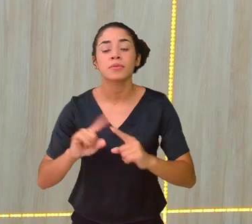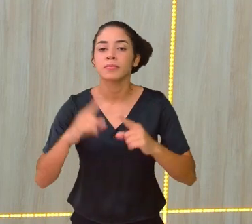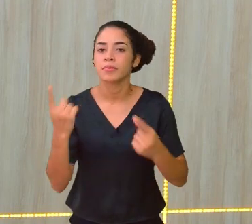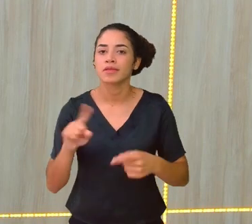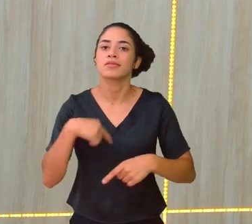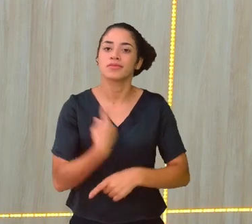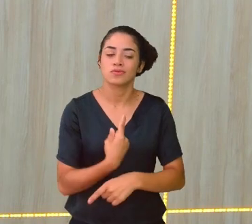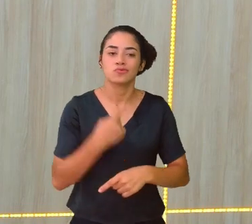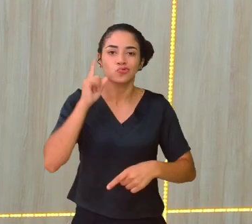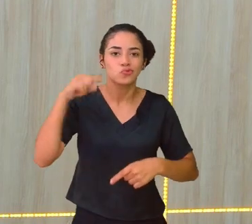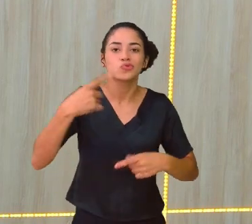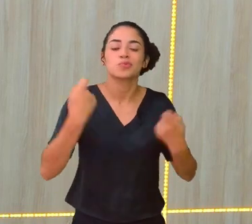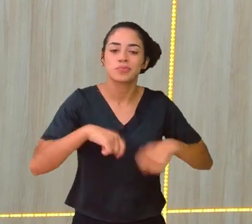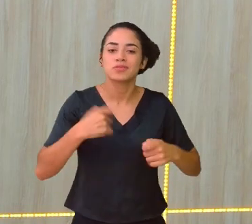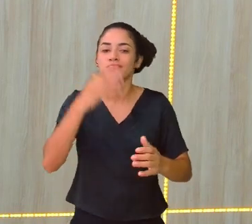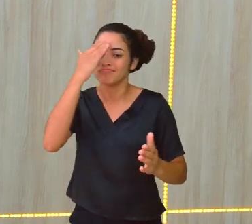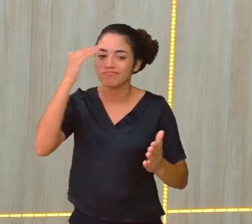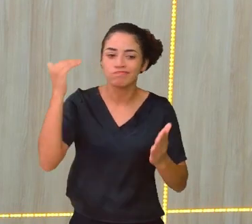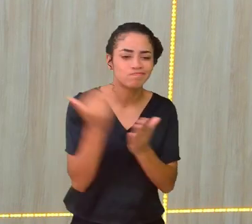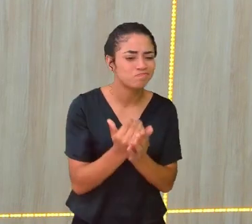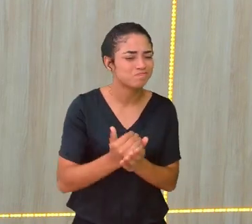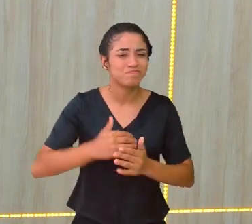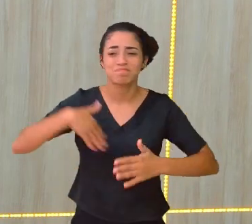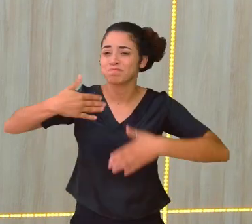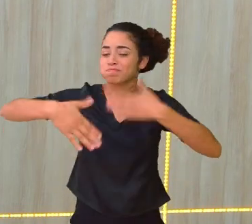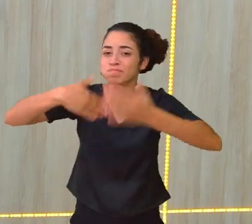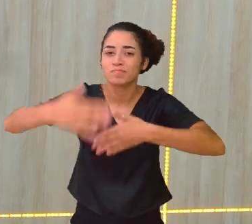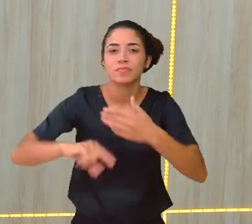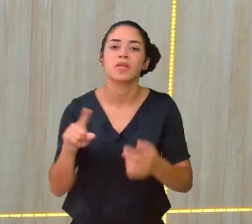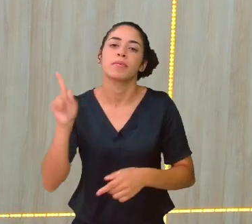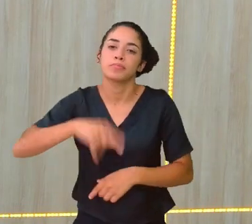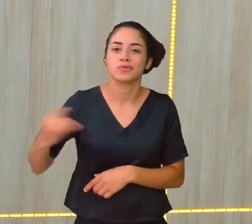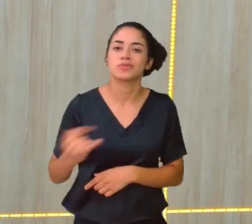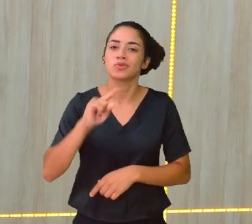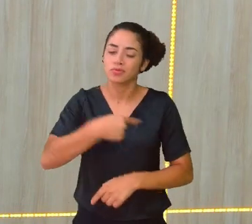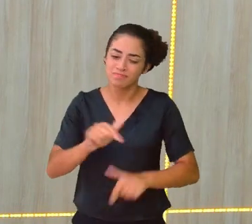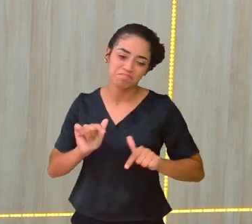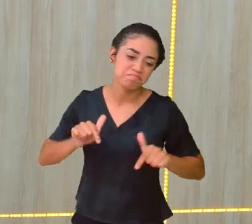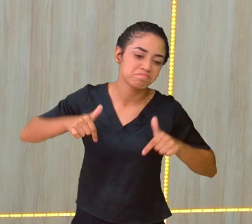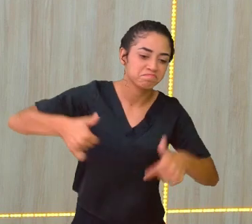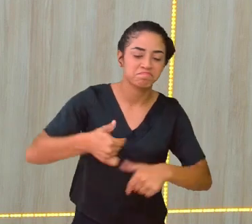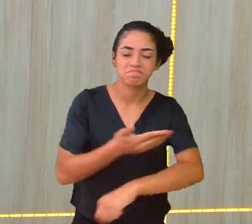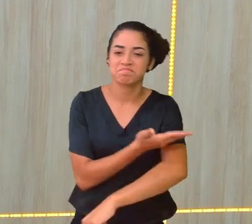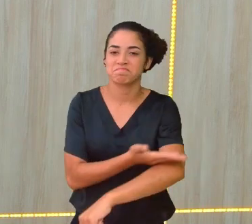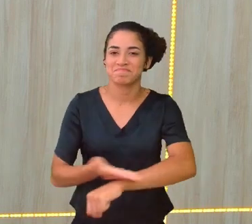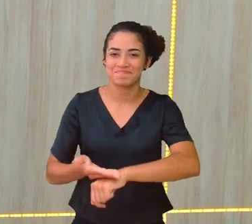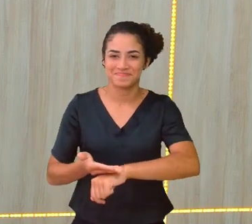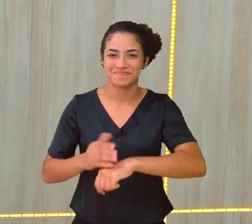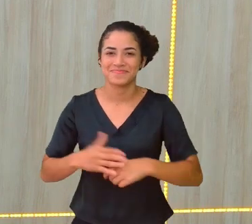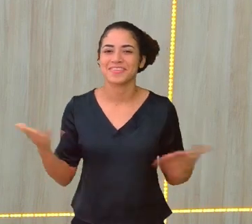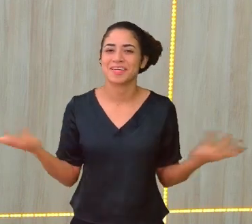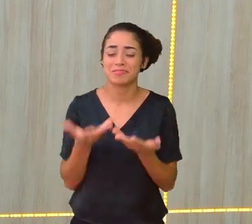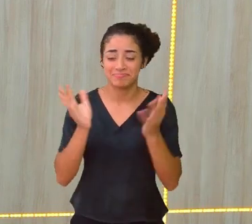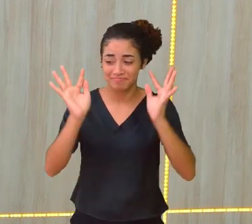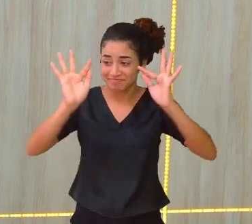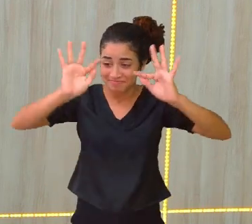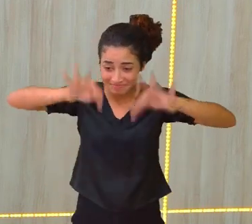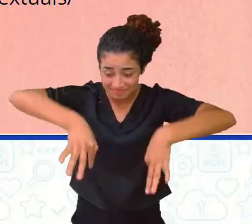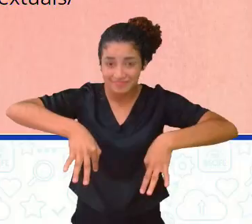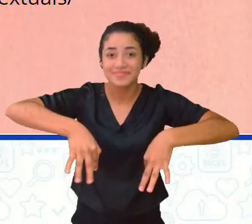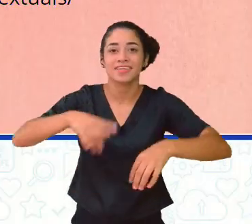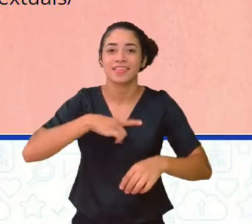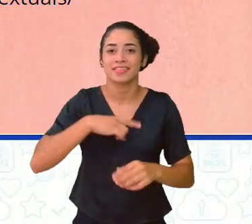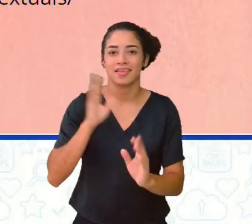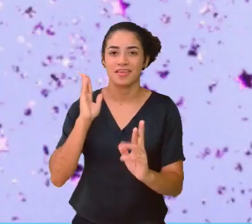de demandas para cumprir, né? E é importante que a gente tenha essa persistência e esse hábito. A aula de hoje terminou aqui, aqui a gente